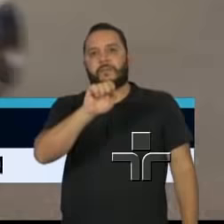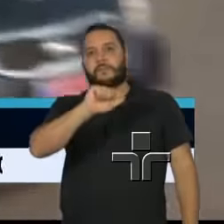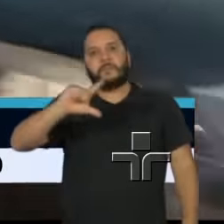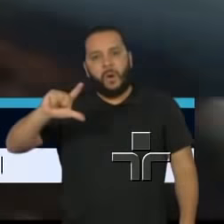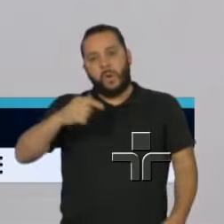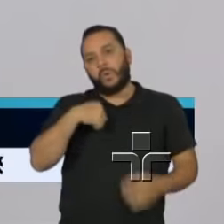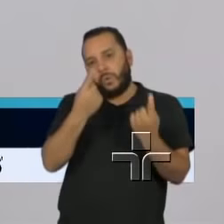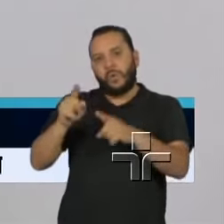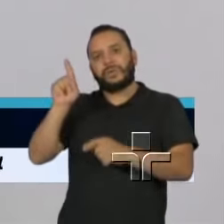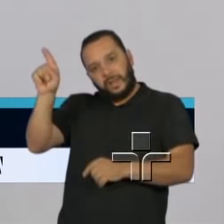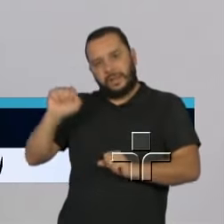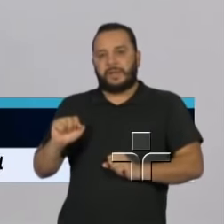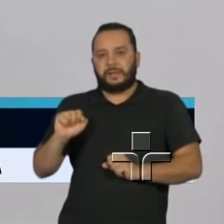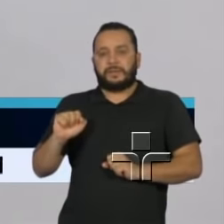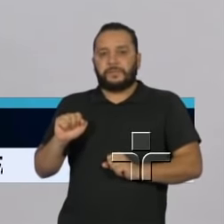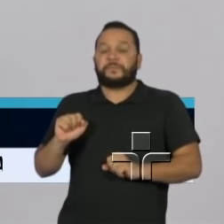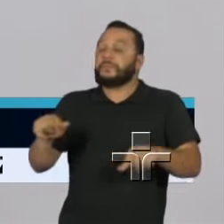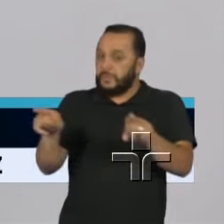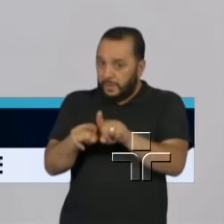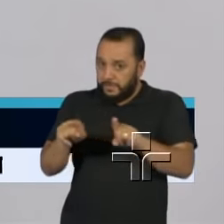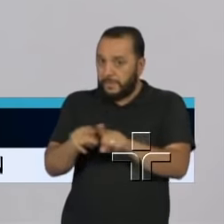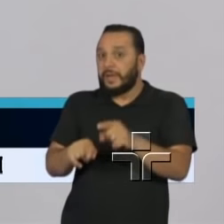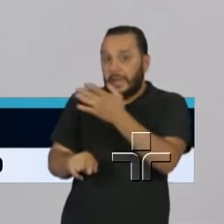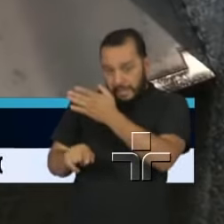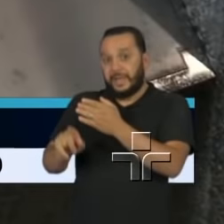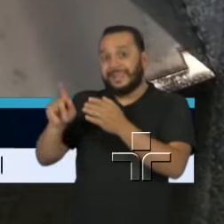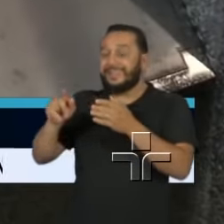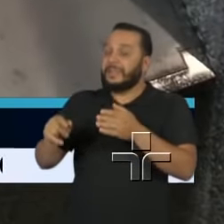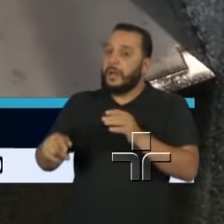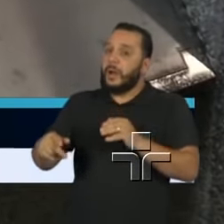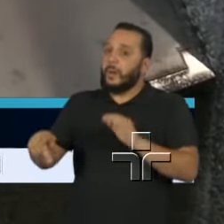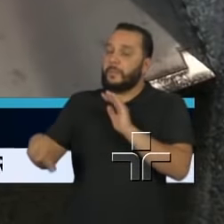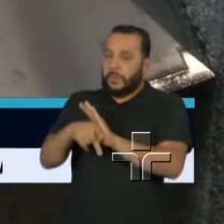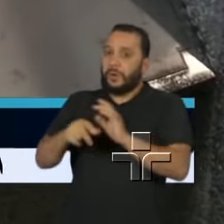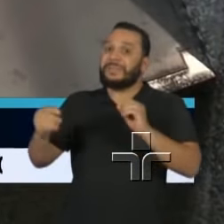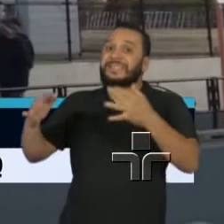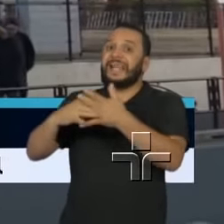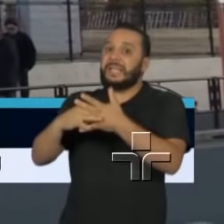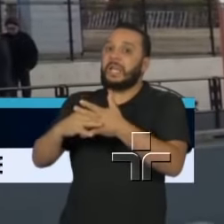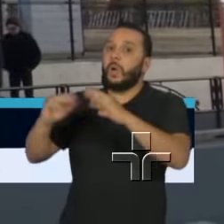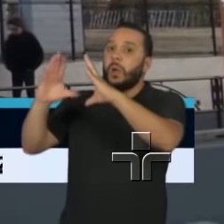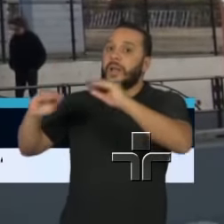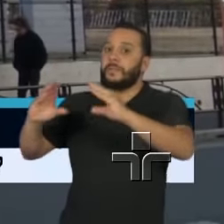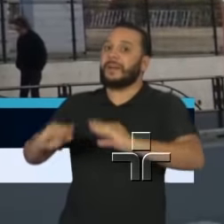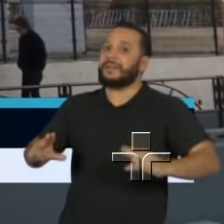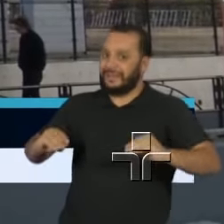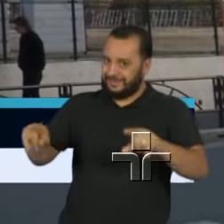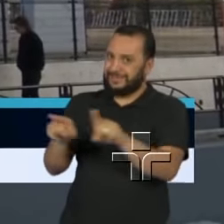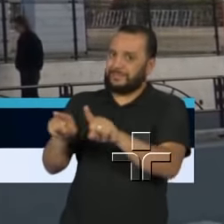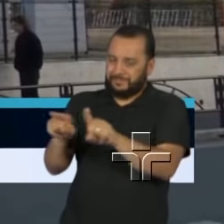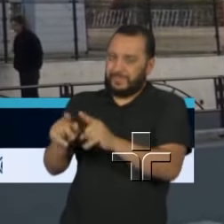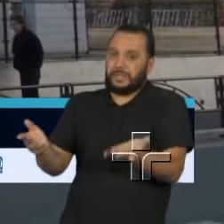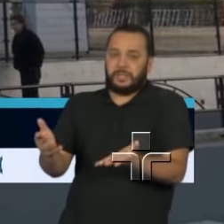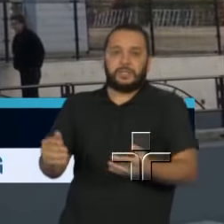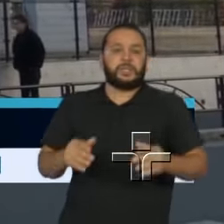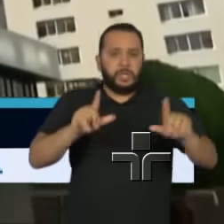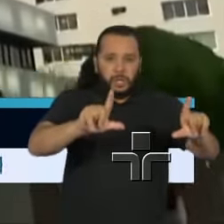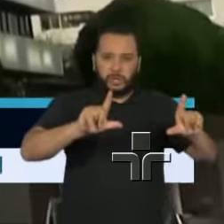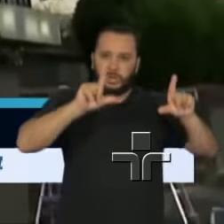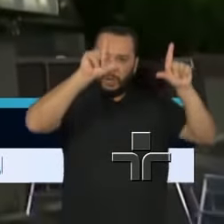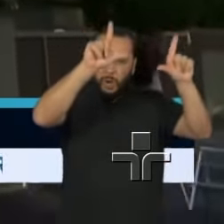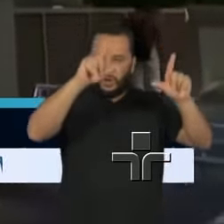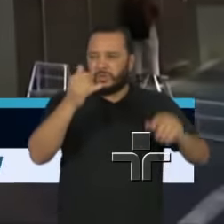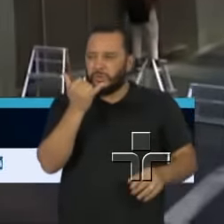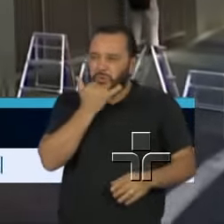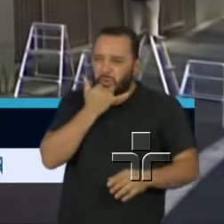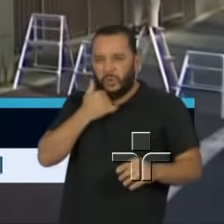seus cidadãos. Ghosn também tem cidadania libanesa. Os promotores de Tóquio responderam dizendo que as acusações de conspiração e de